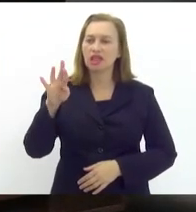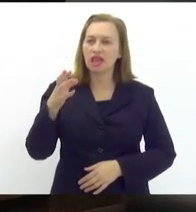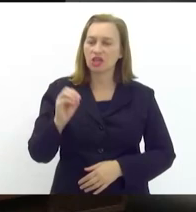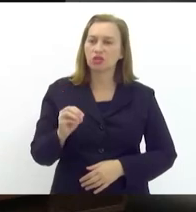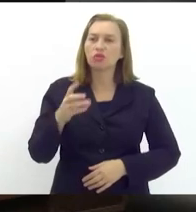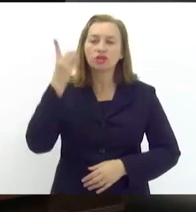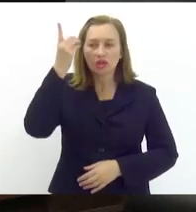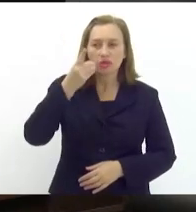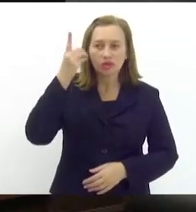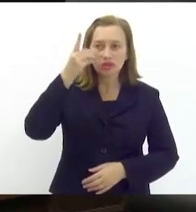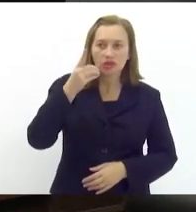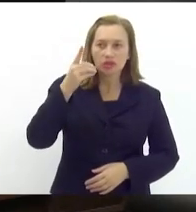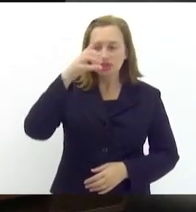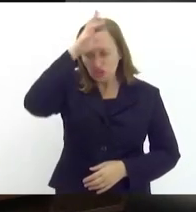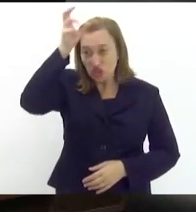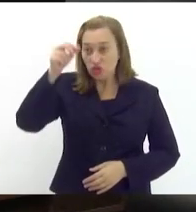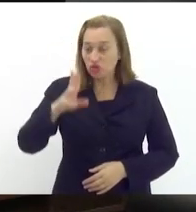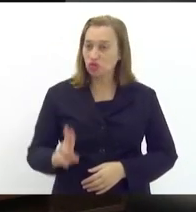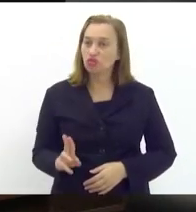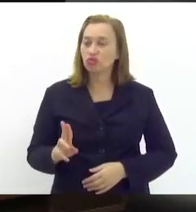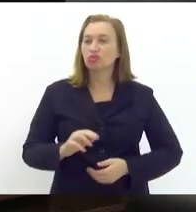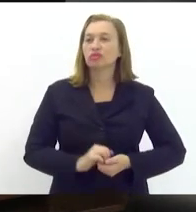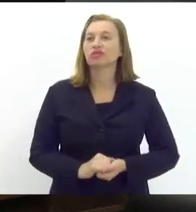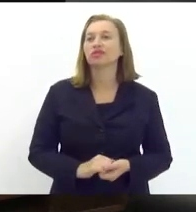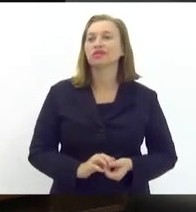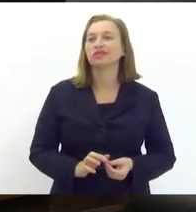deputada tia Ju